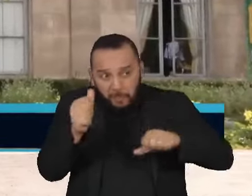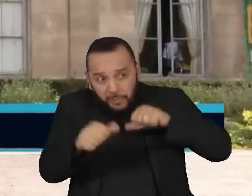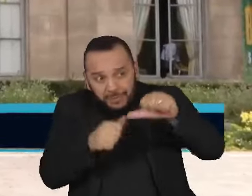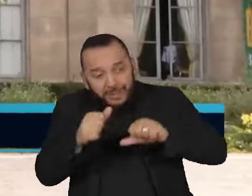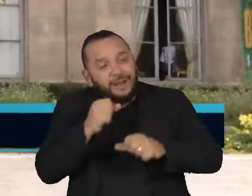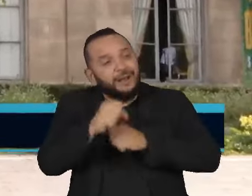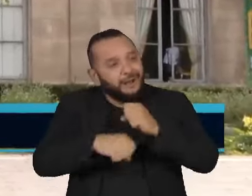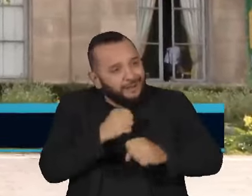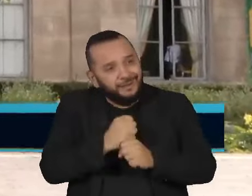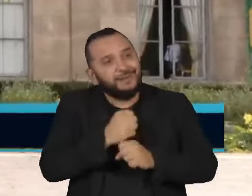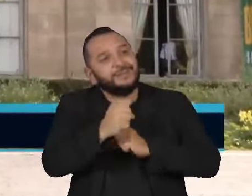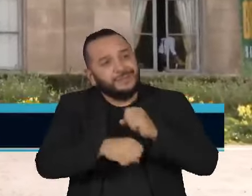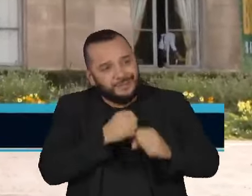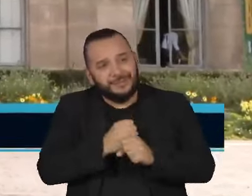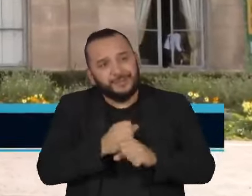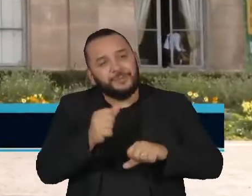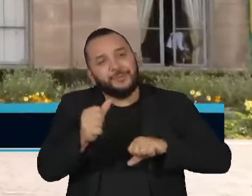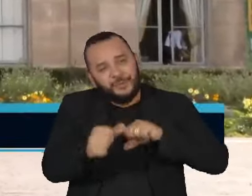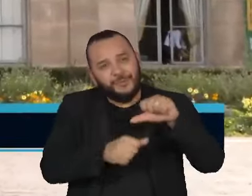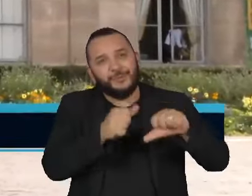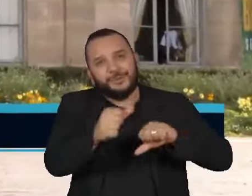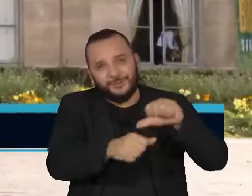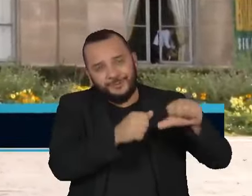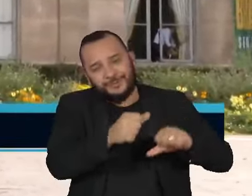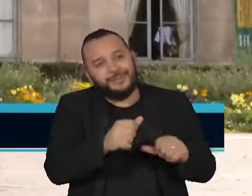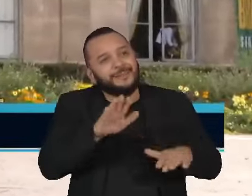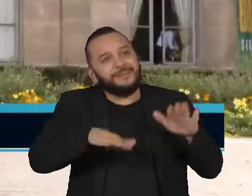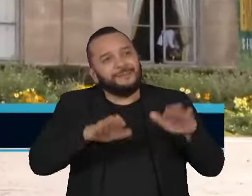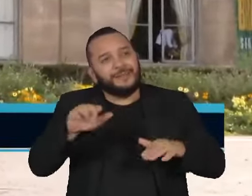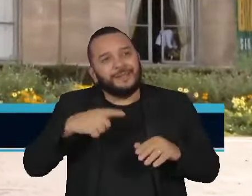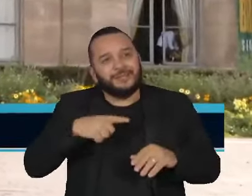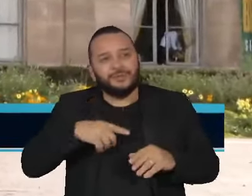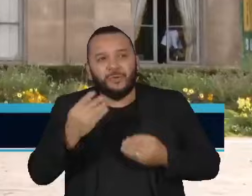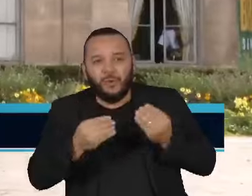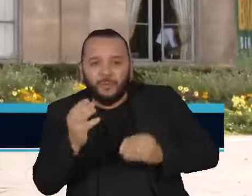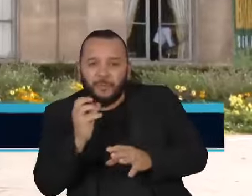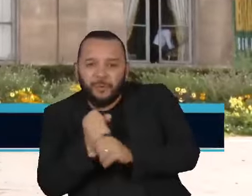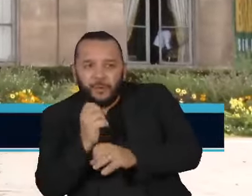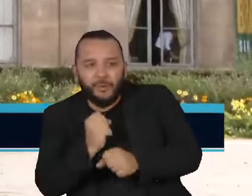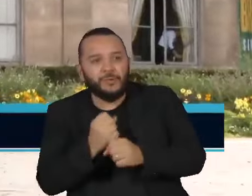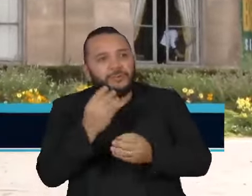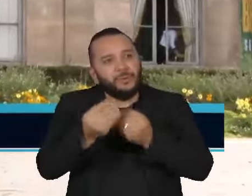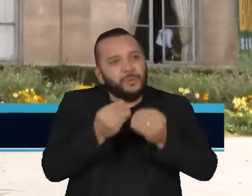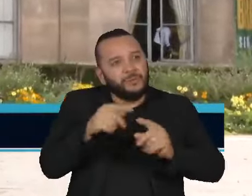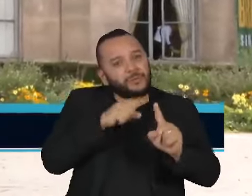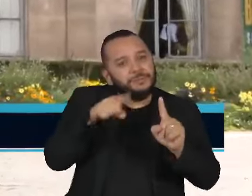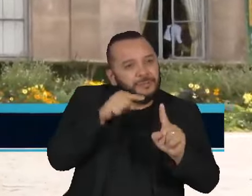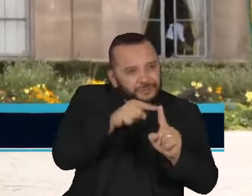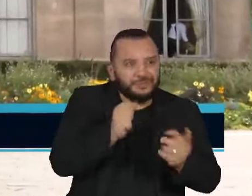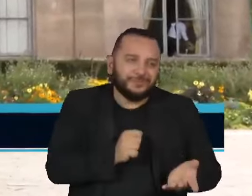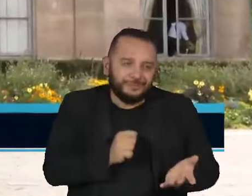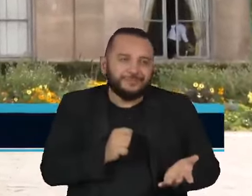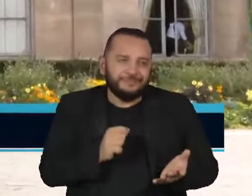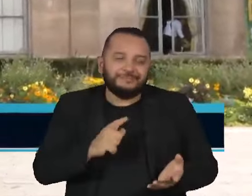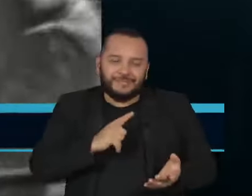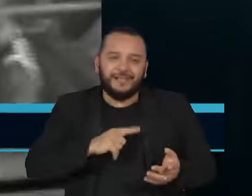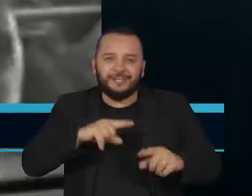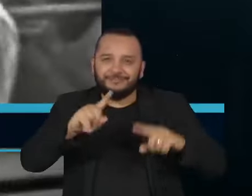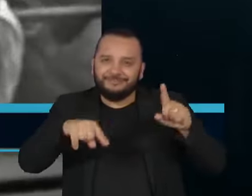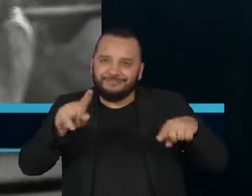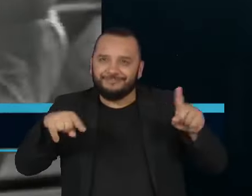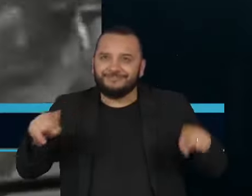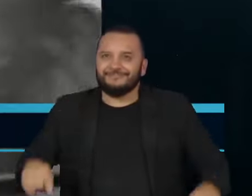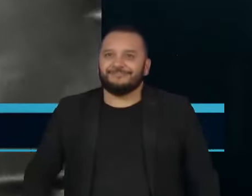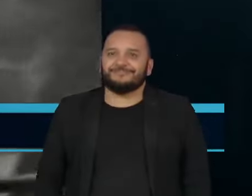cada ano muda também muda de acordo como os árbitros estão pontuando por Esporte subjetivo tem essas diferenças